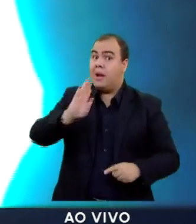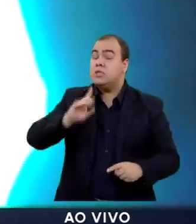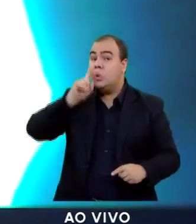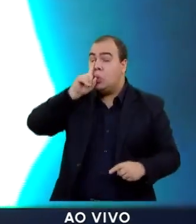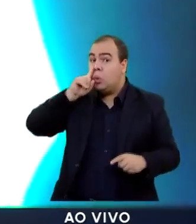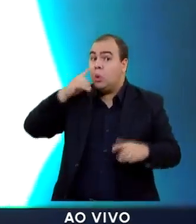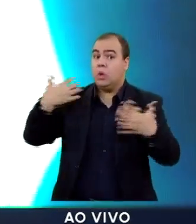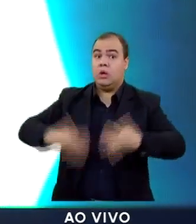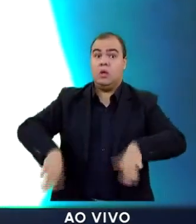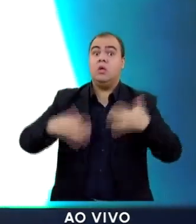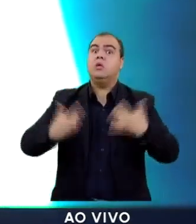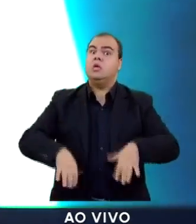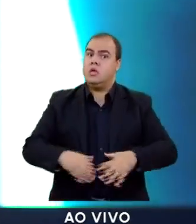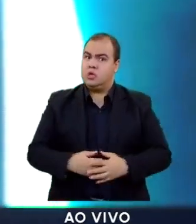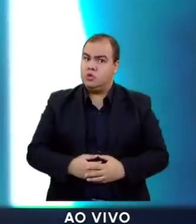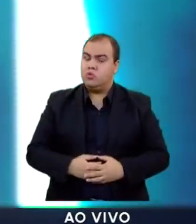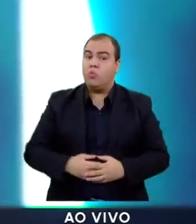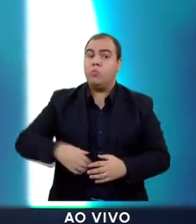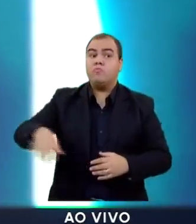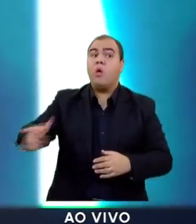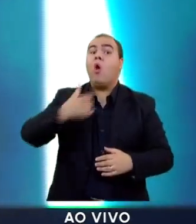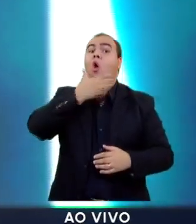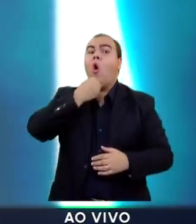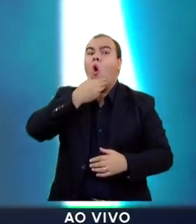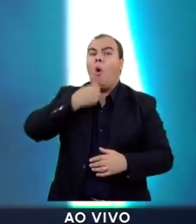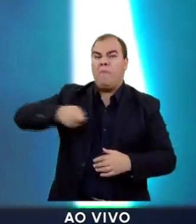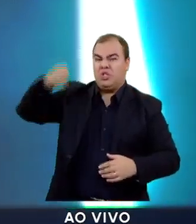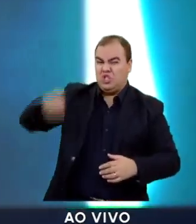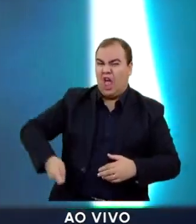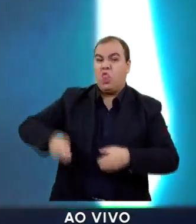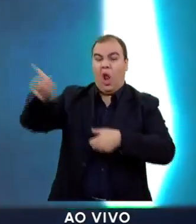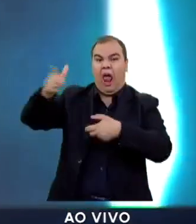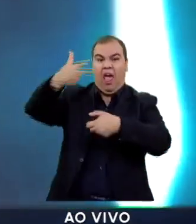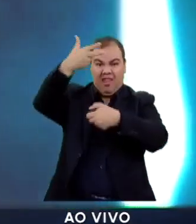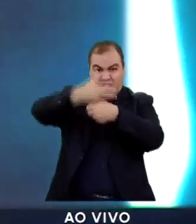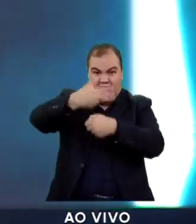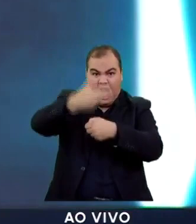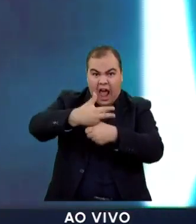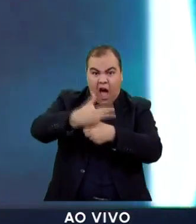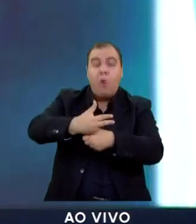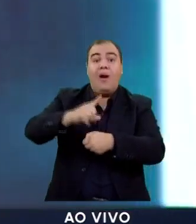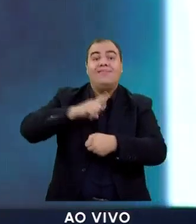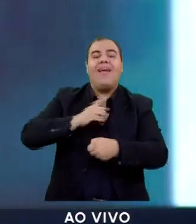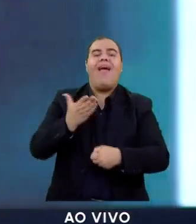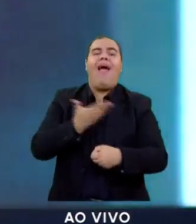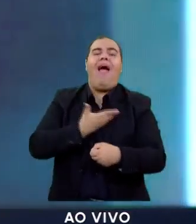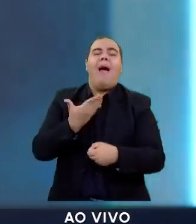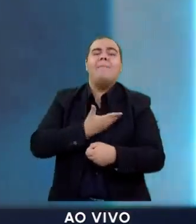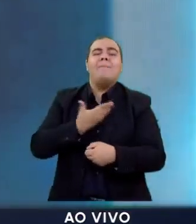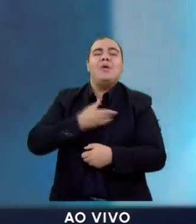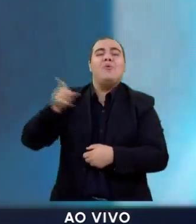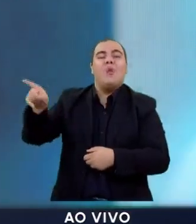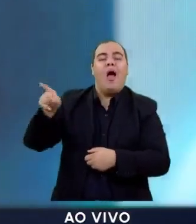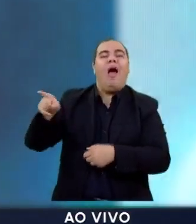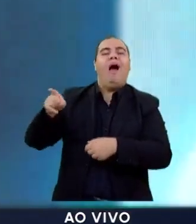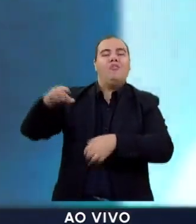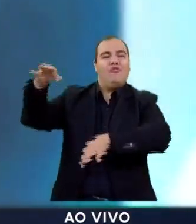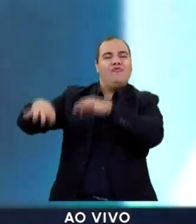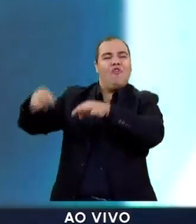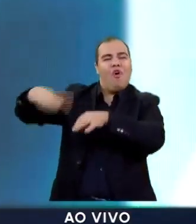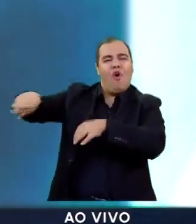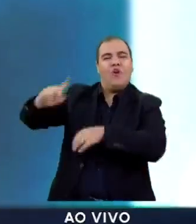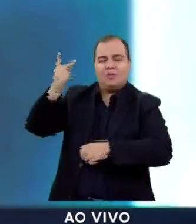porque o ditador da Nicarágua é amigo do grupo do fórum de São Paulo e esse pessoal